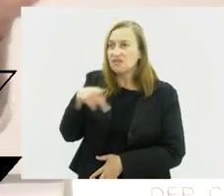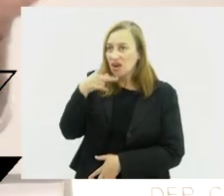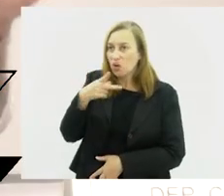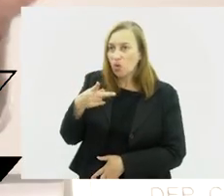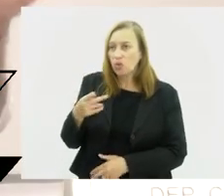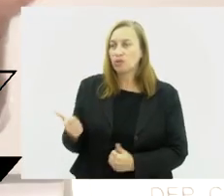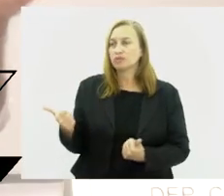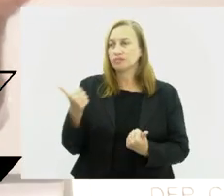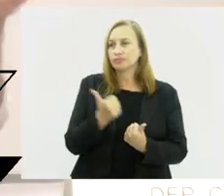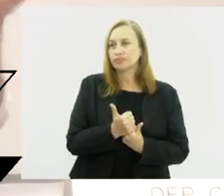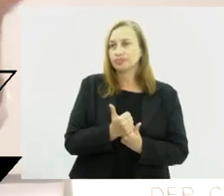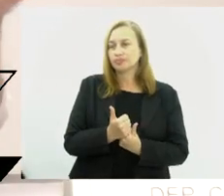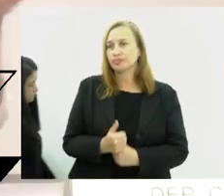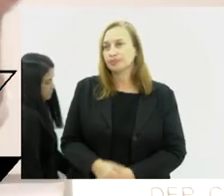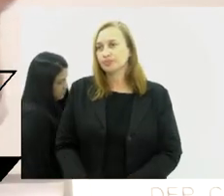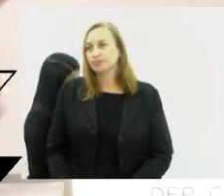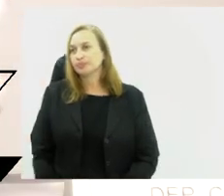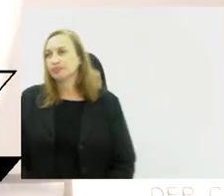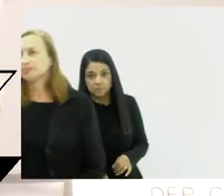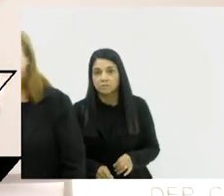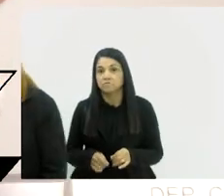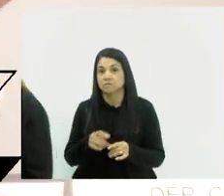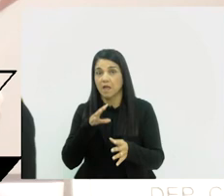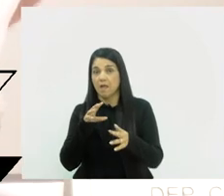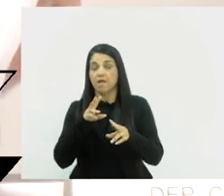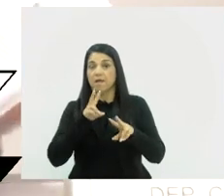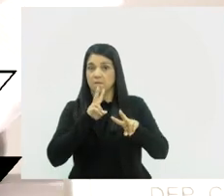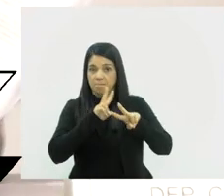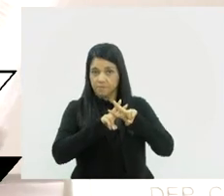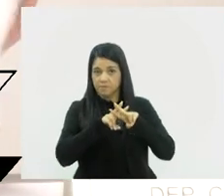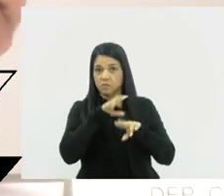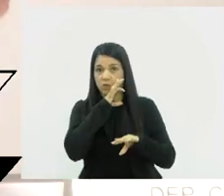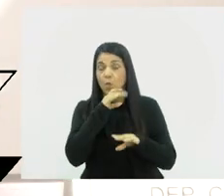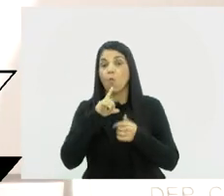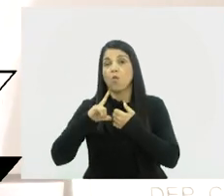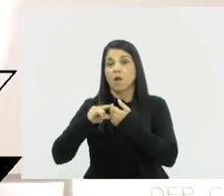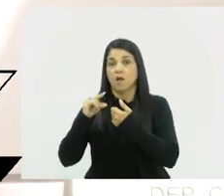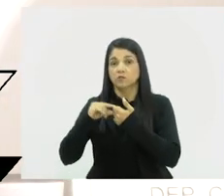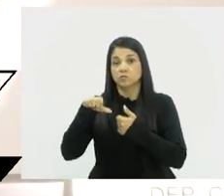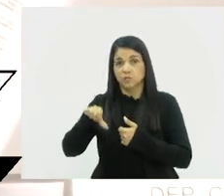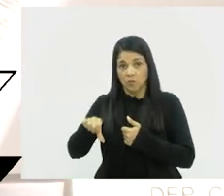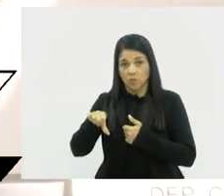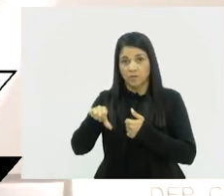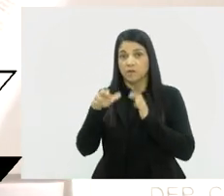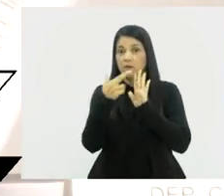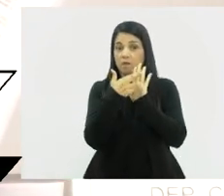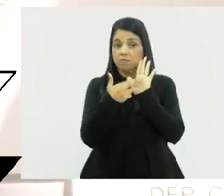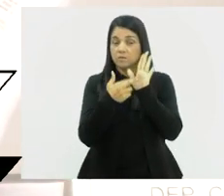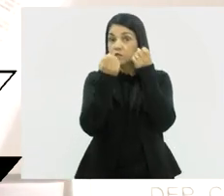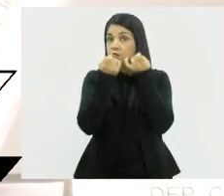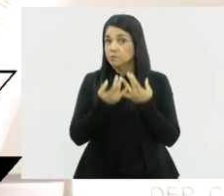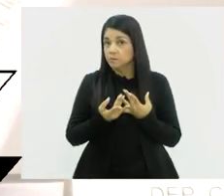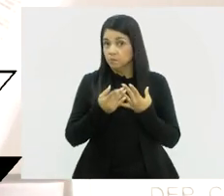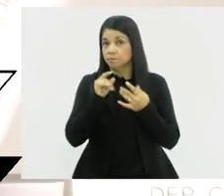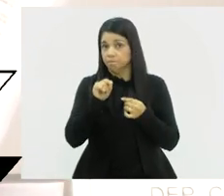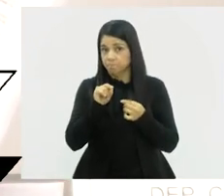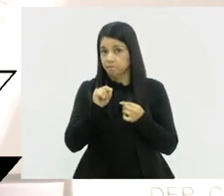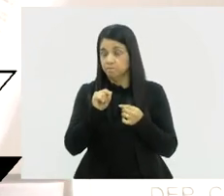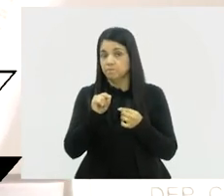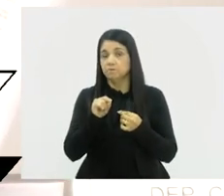a questão da apreensão, o que, que diz o artigo 9 do regulamento? Diz o